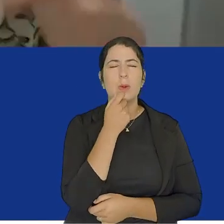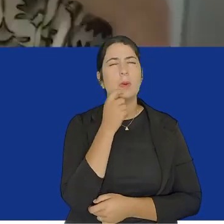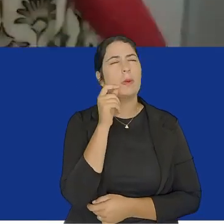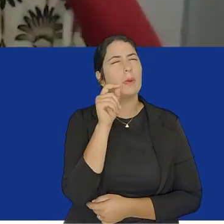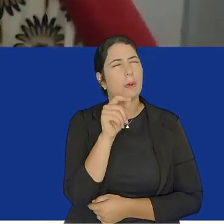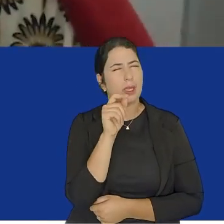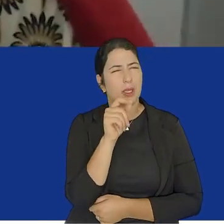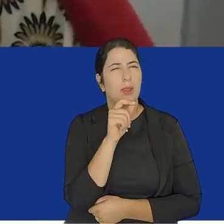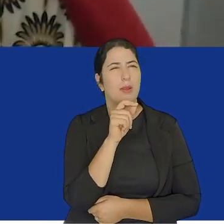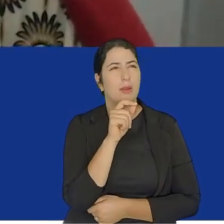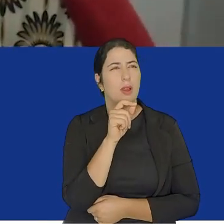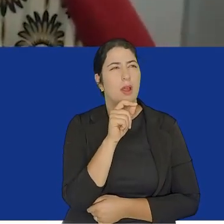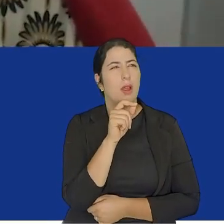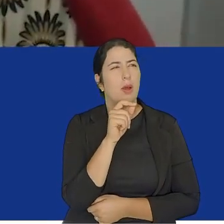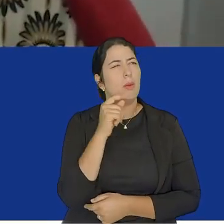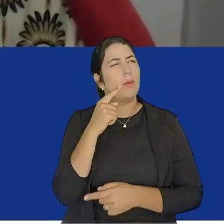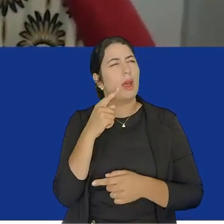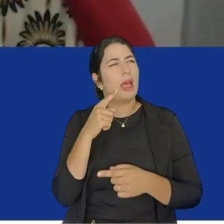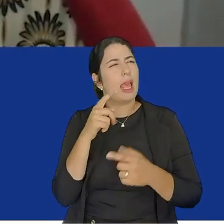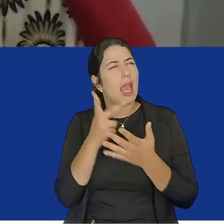como? Refletindo sobre ela.